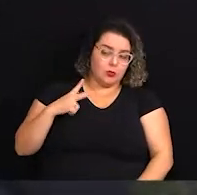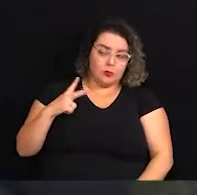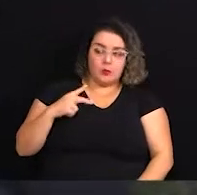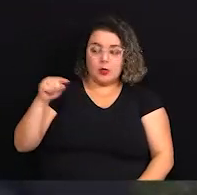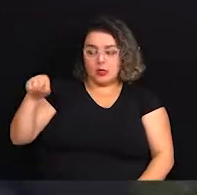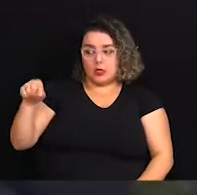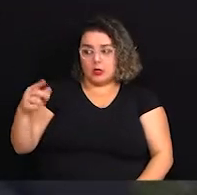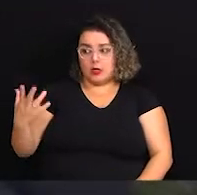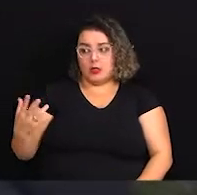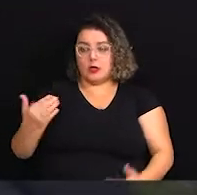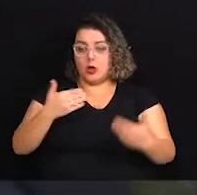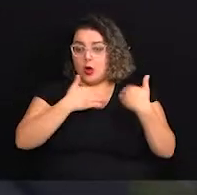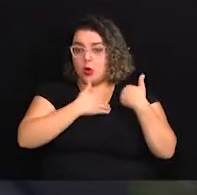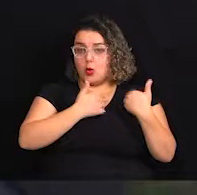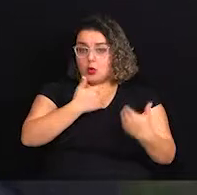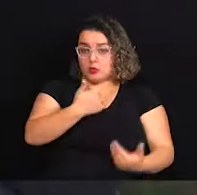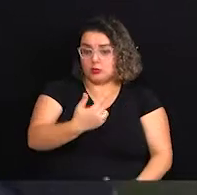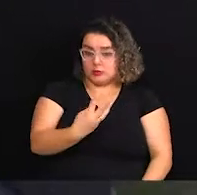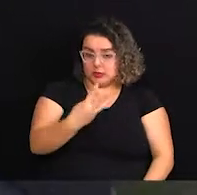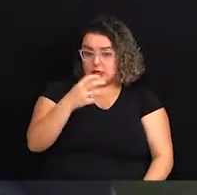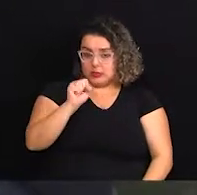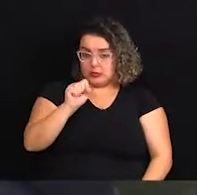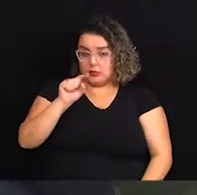2, como é responsável por